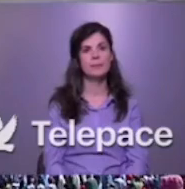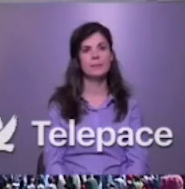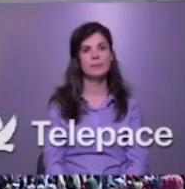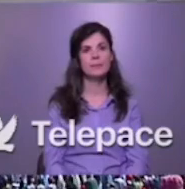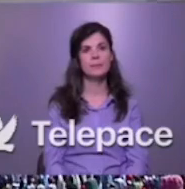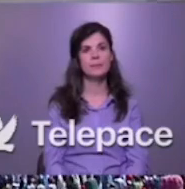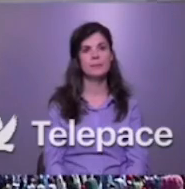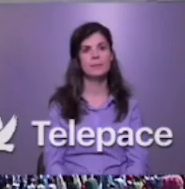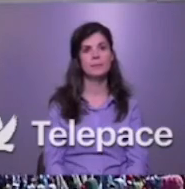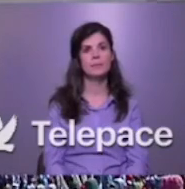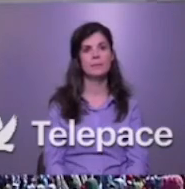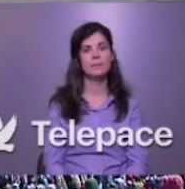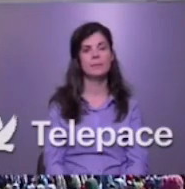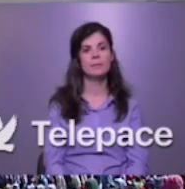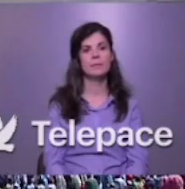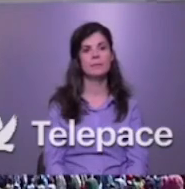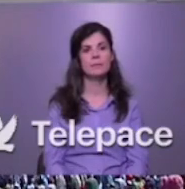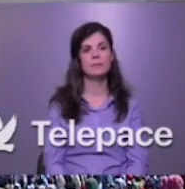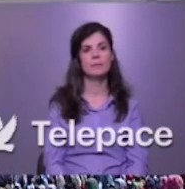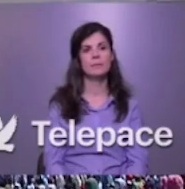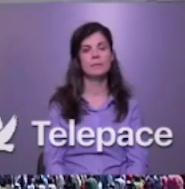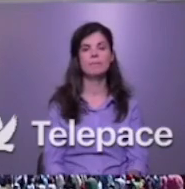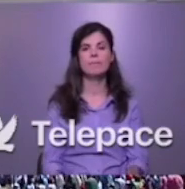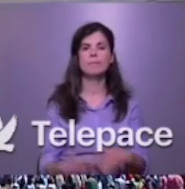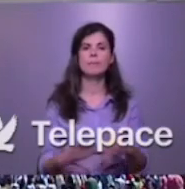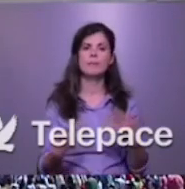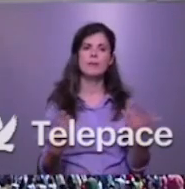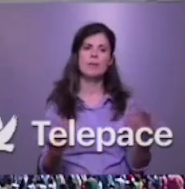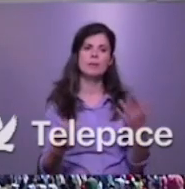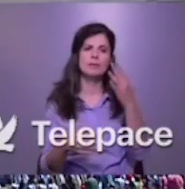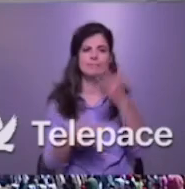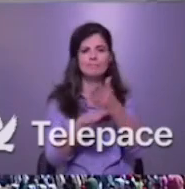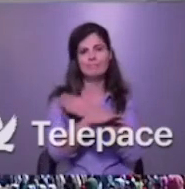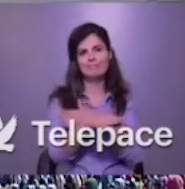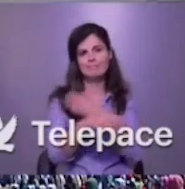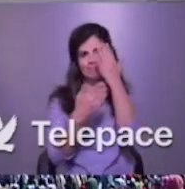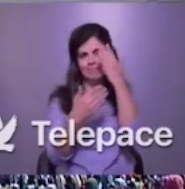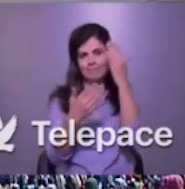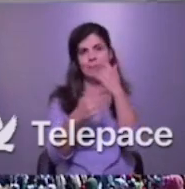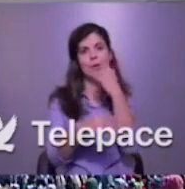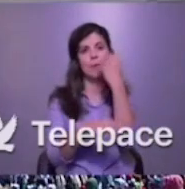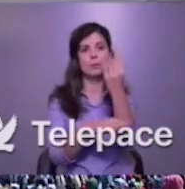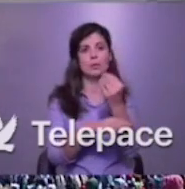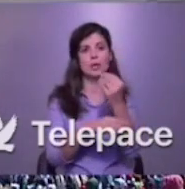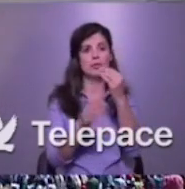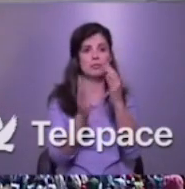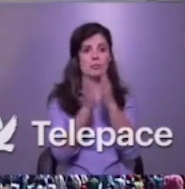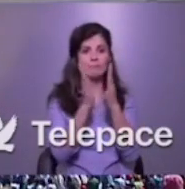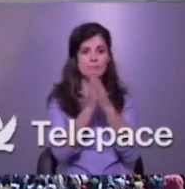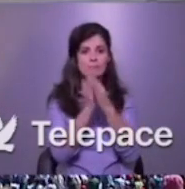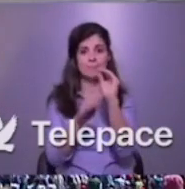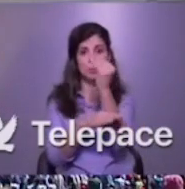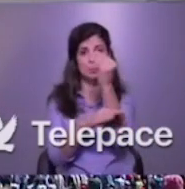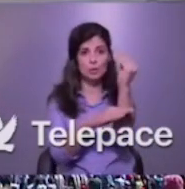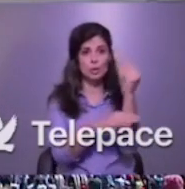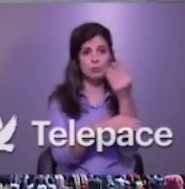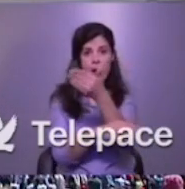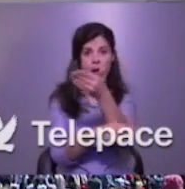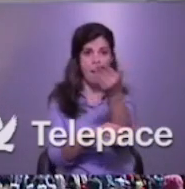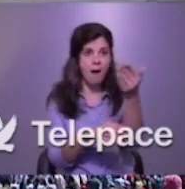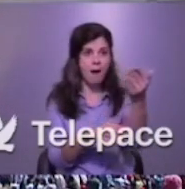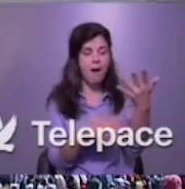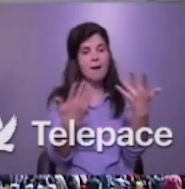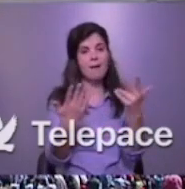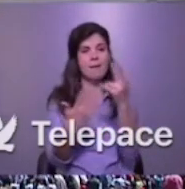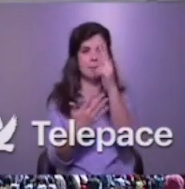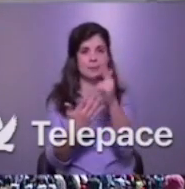hanno partecipato anche da lontano a questa celebrazione. Benção dos objetos religiosos que todos possam